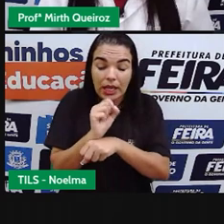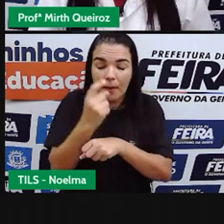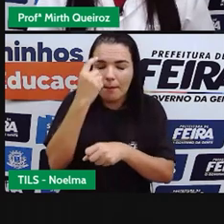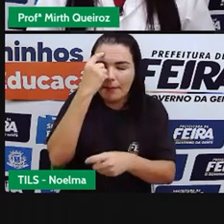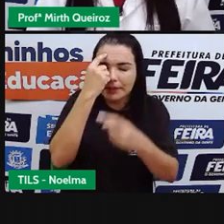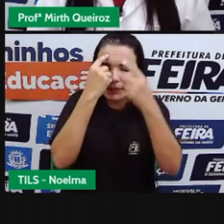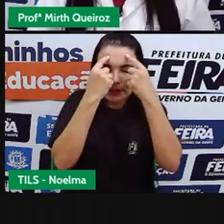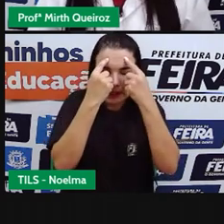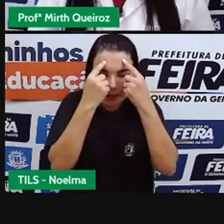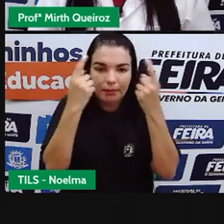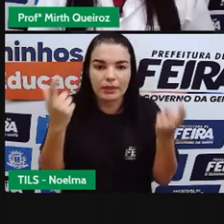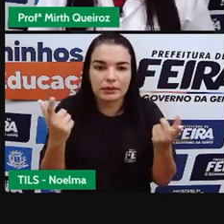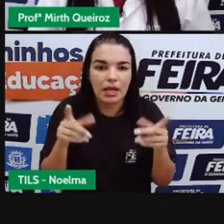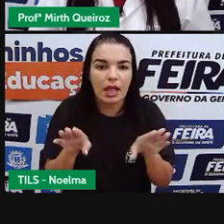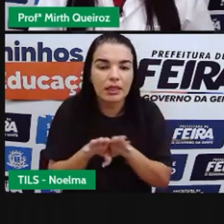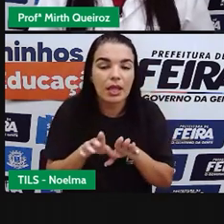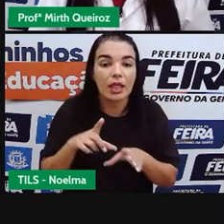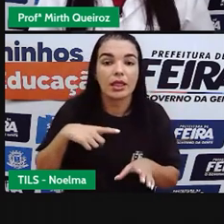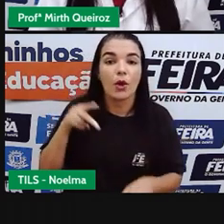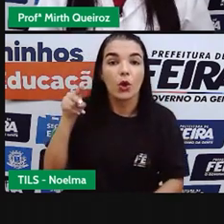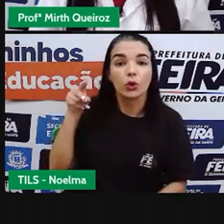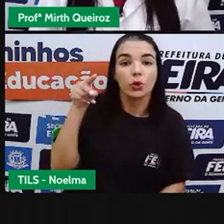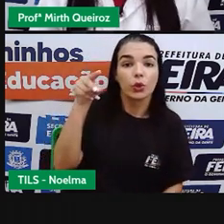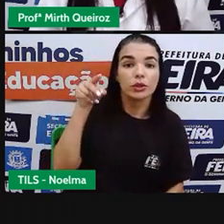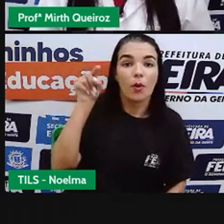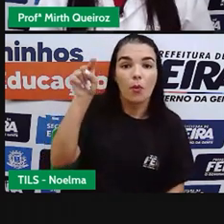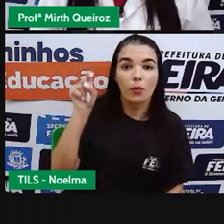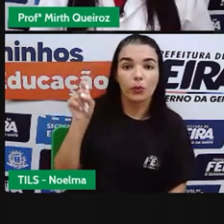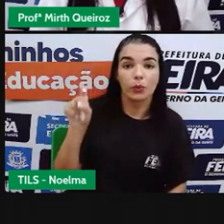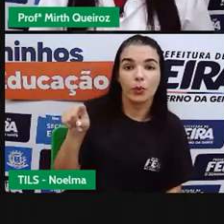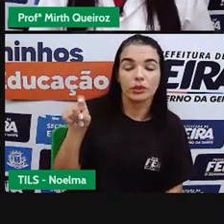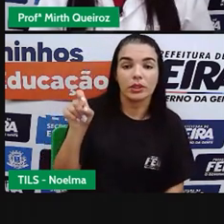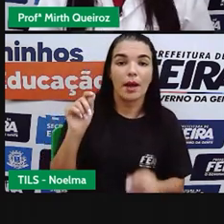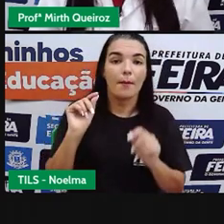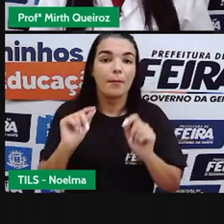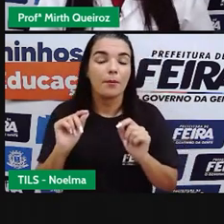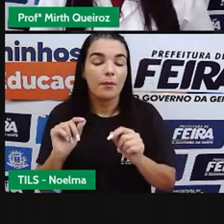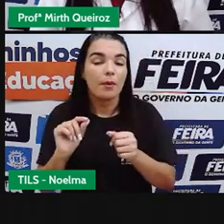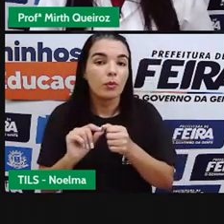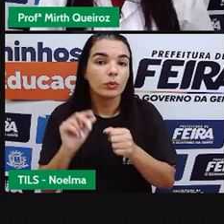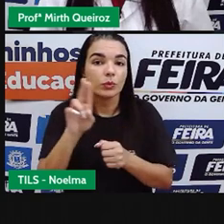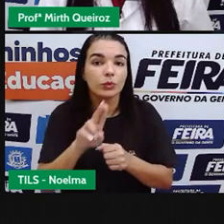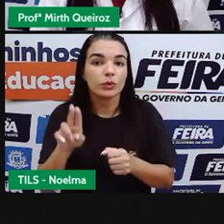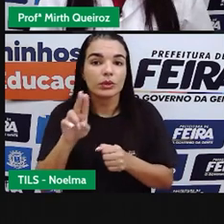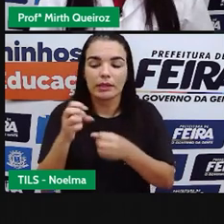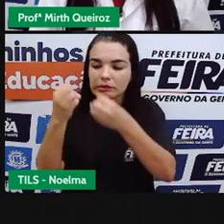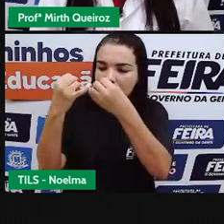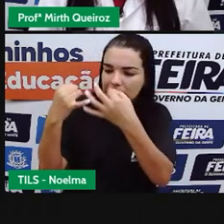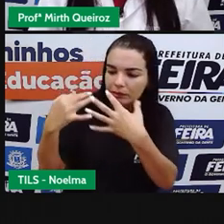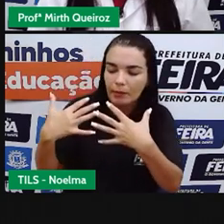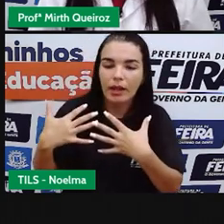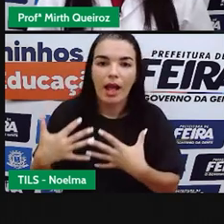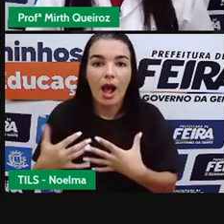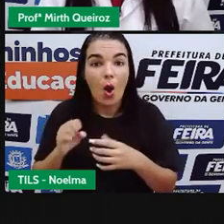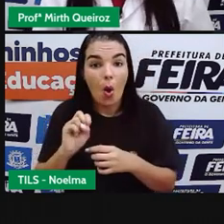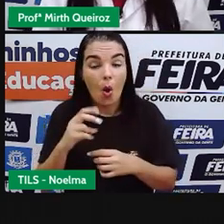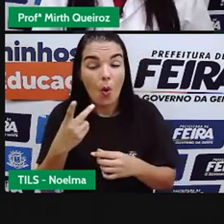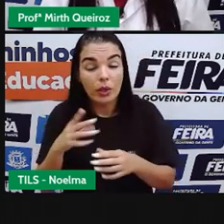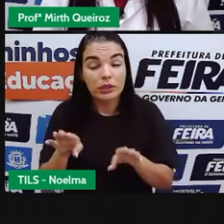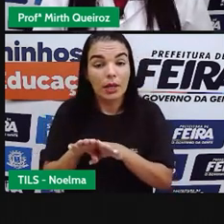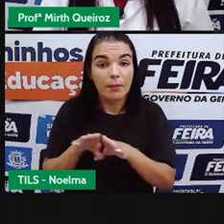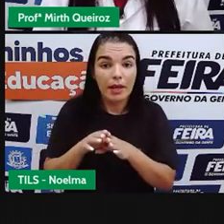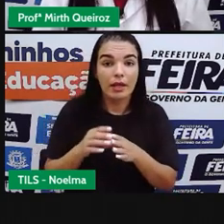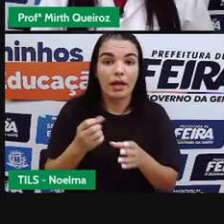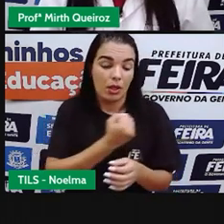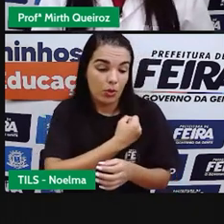pensamento. Nós temos os dois pontos que são usados para dar uma explicação ou então para